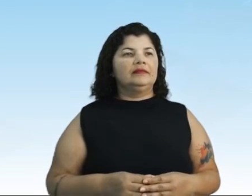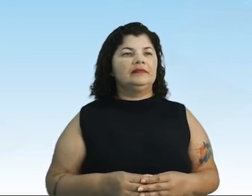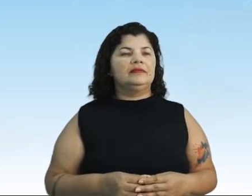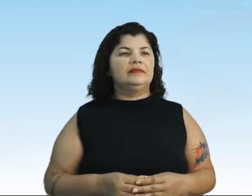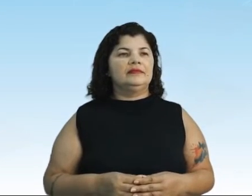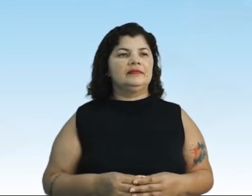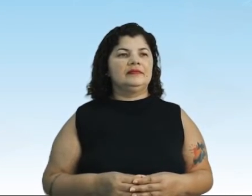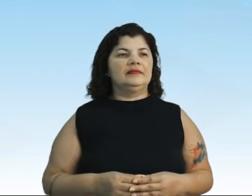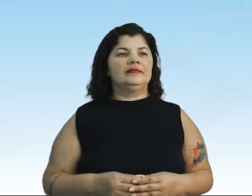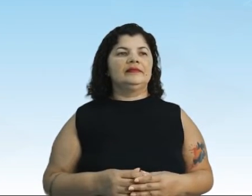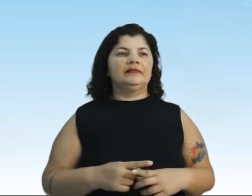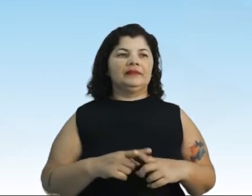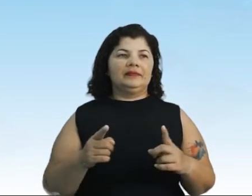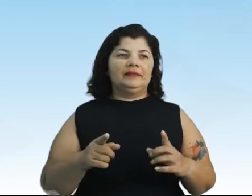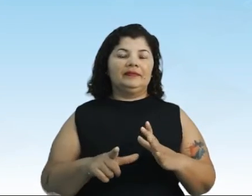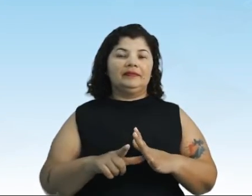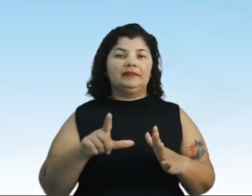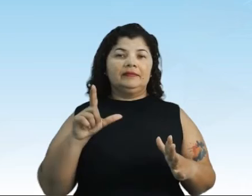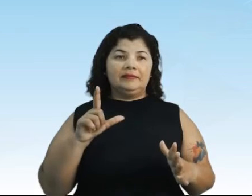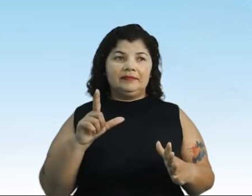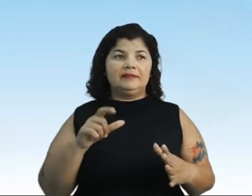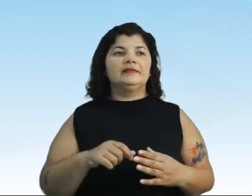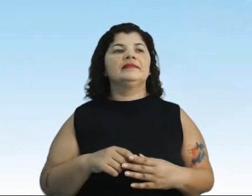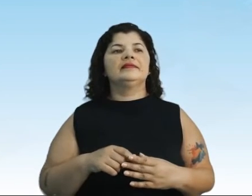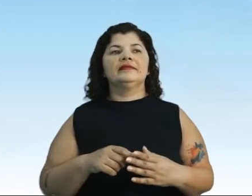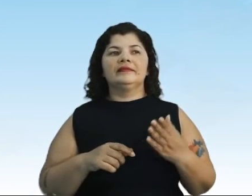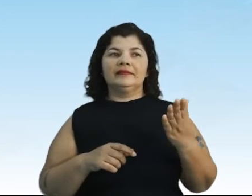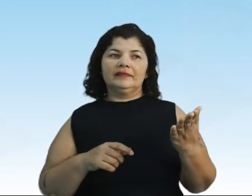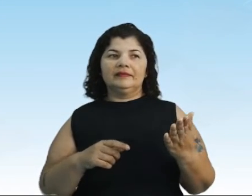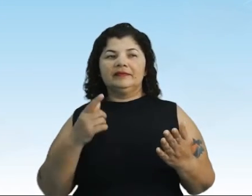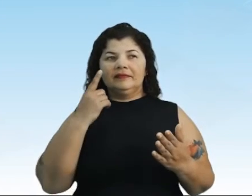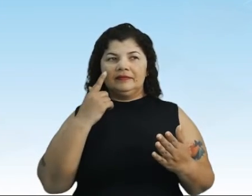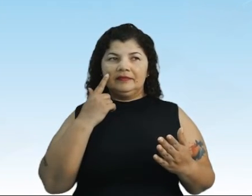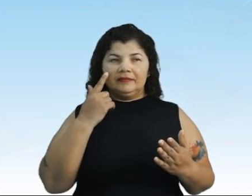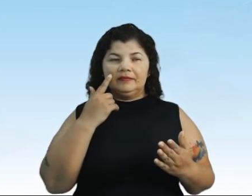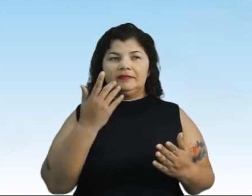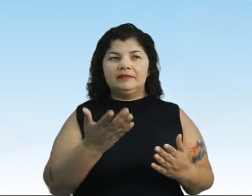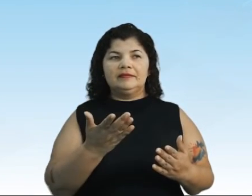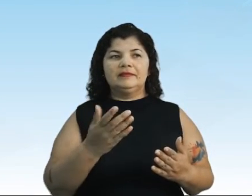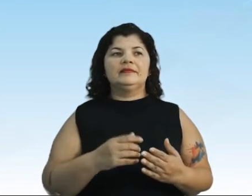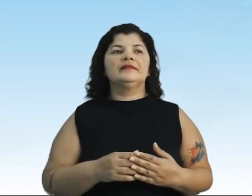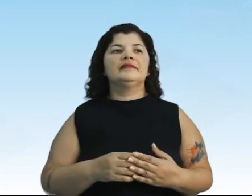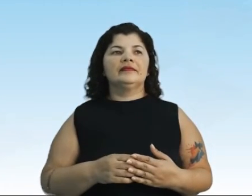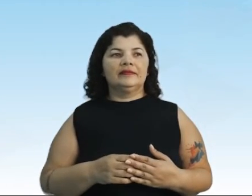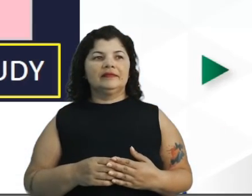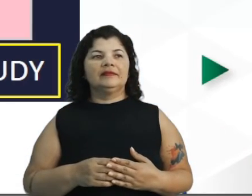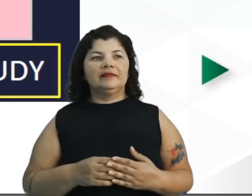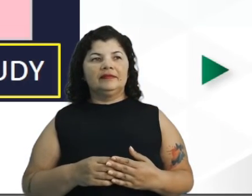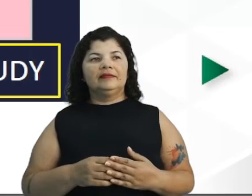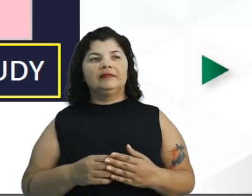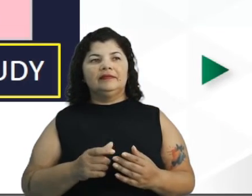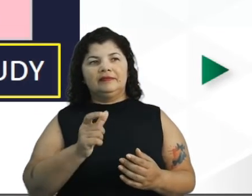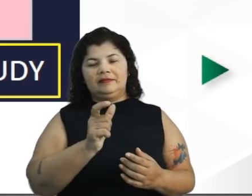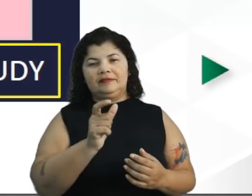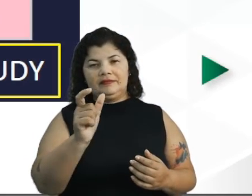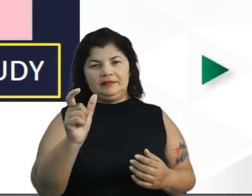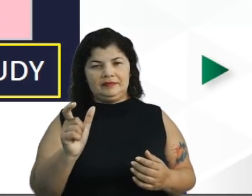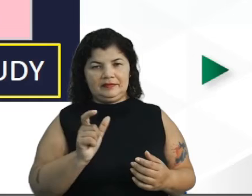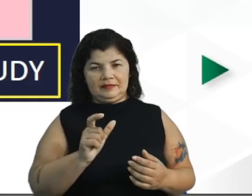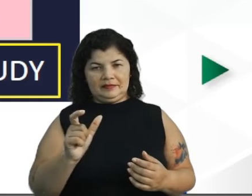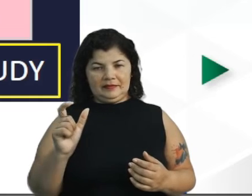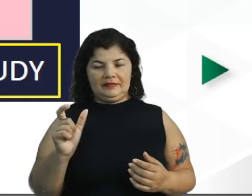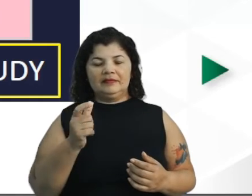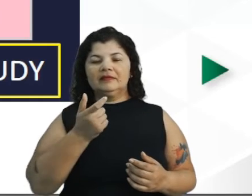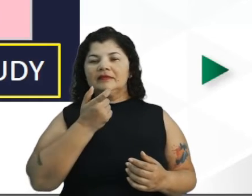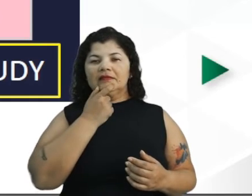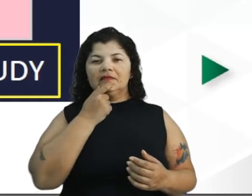habilidades. Mas antes, olha só, voltando aí à nossa tela. Study, pass, speak, skating,